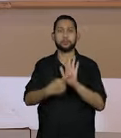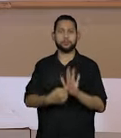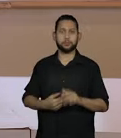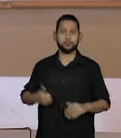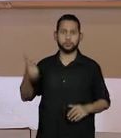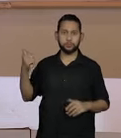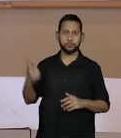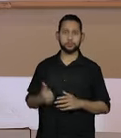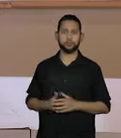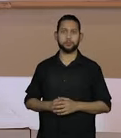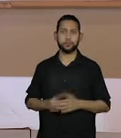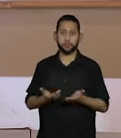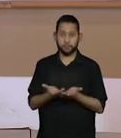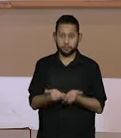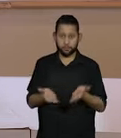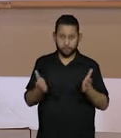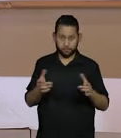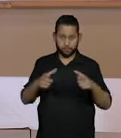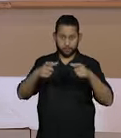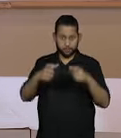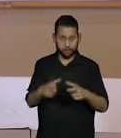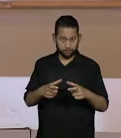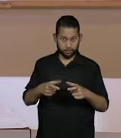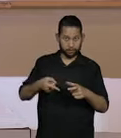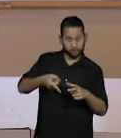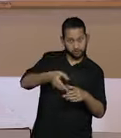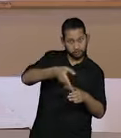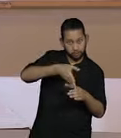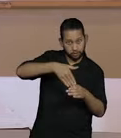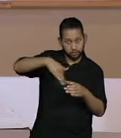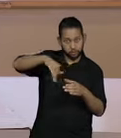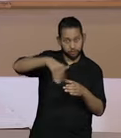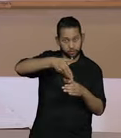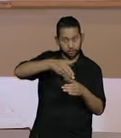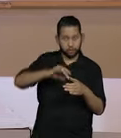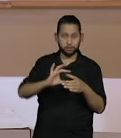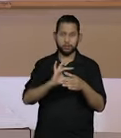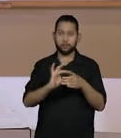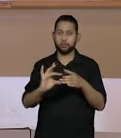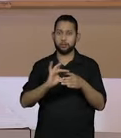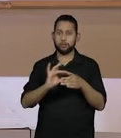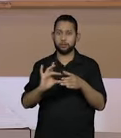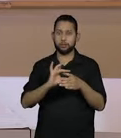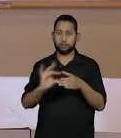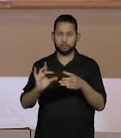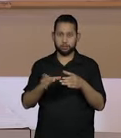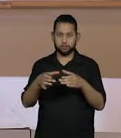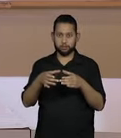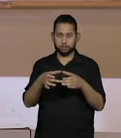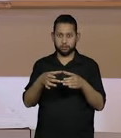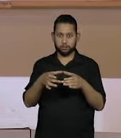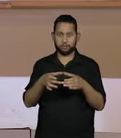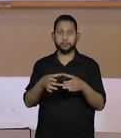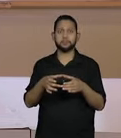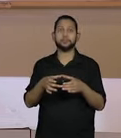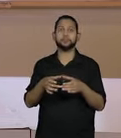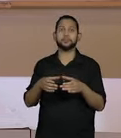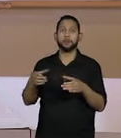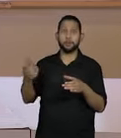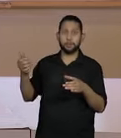isso. Então vou colocar a placa de Petri aqui, vamos